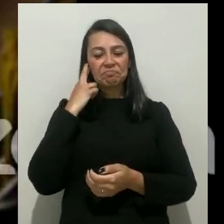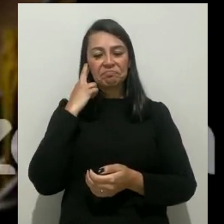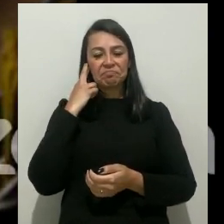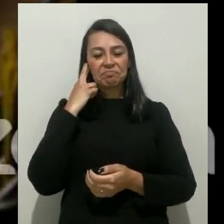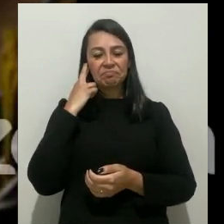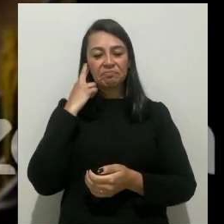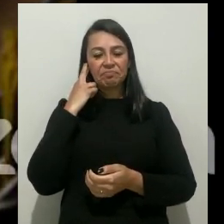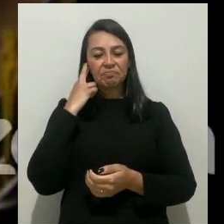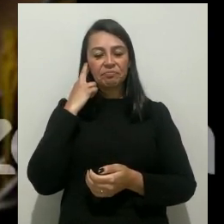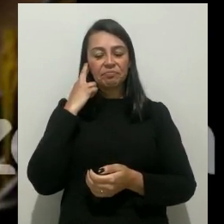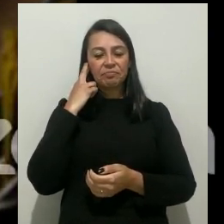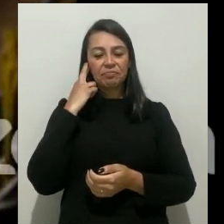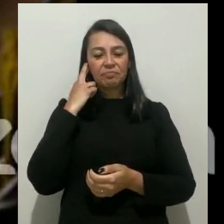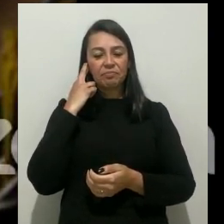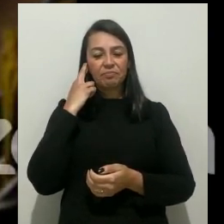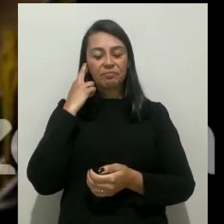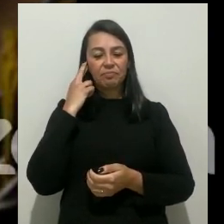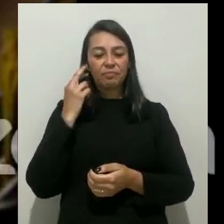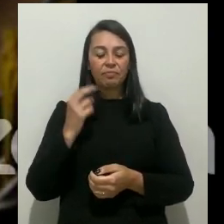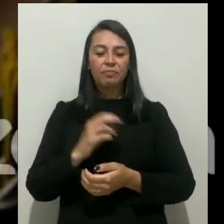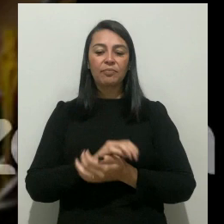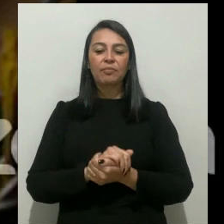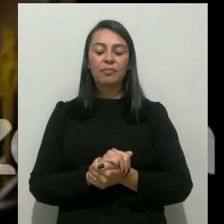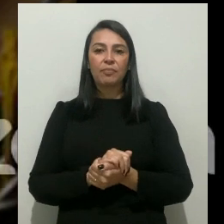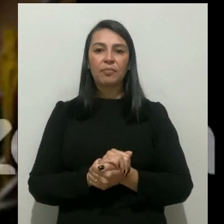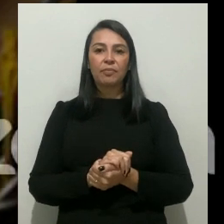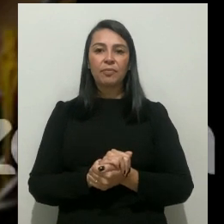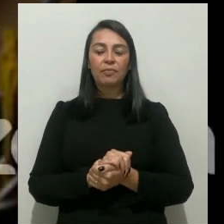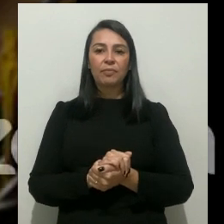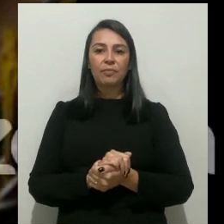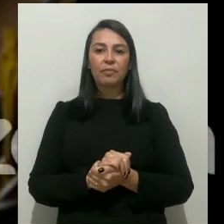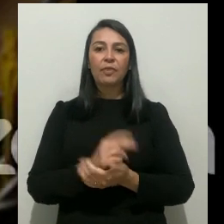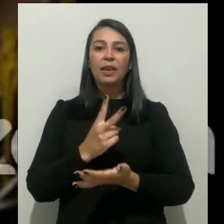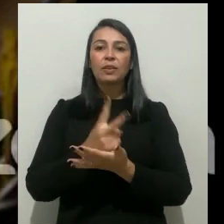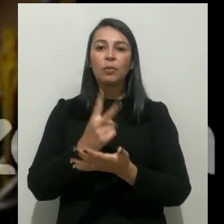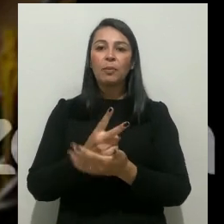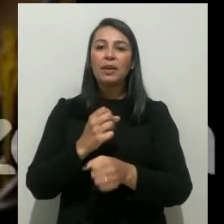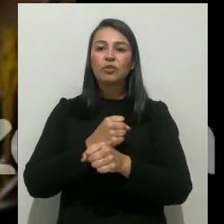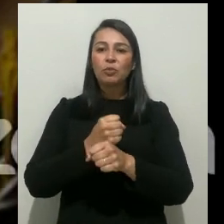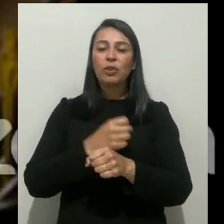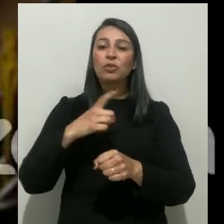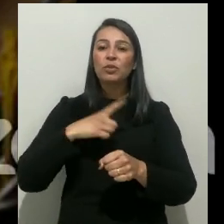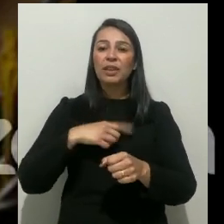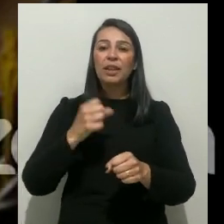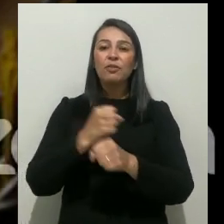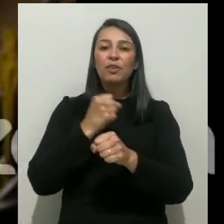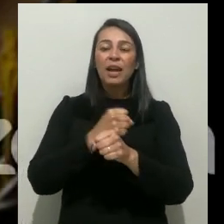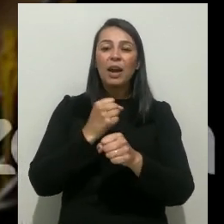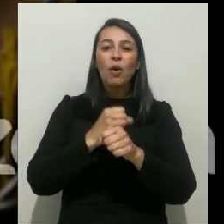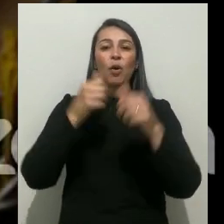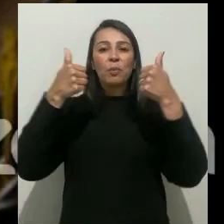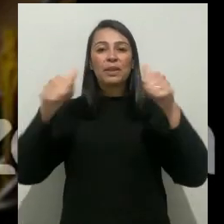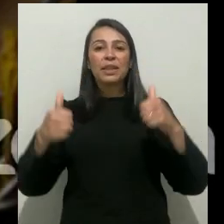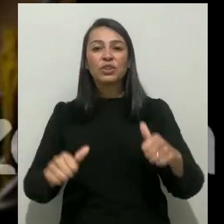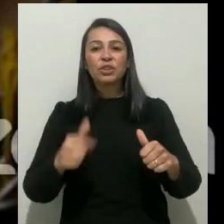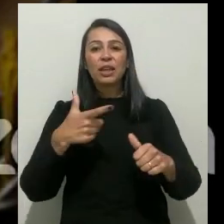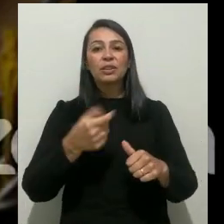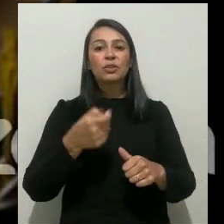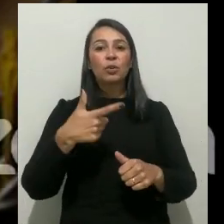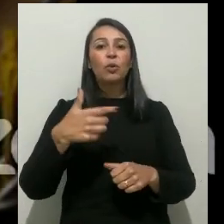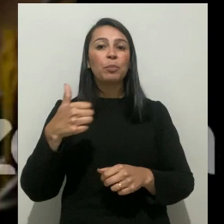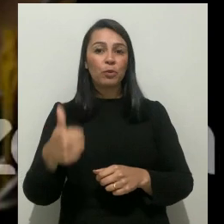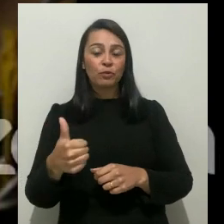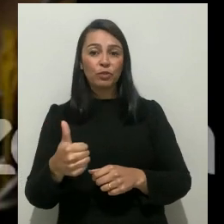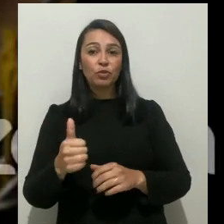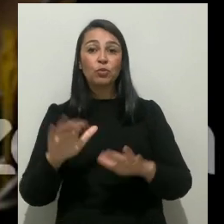2010. E esse mesmo plano lá em 2000 previu a restauração da estátua em